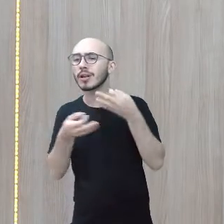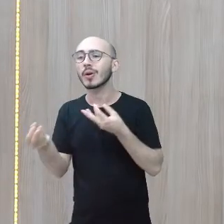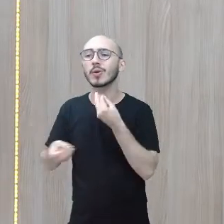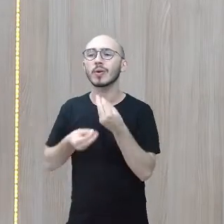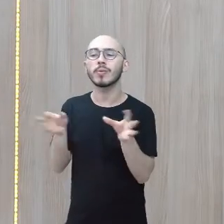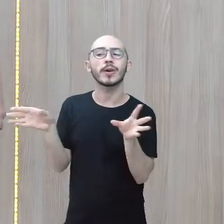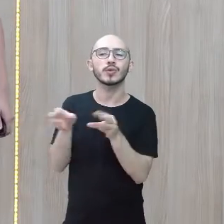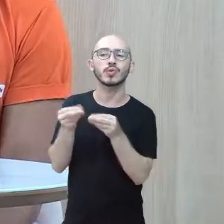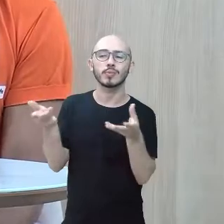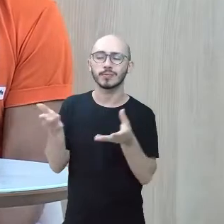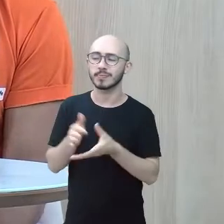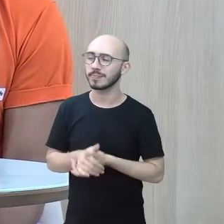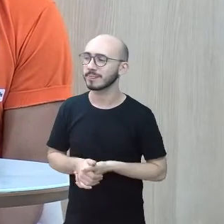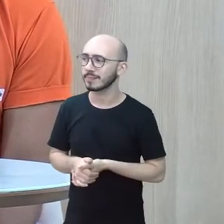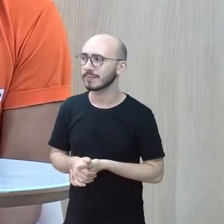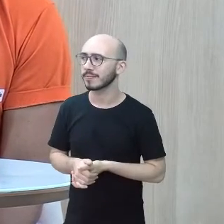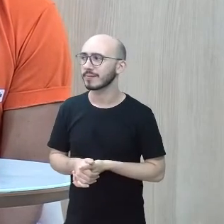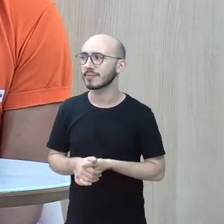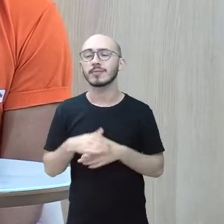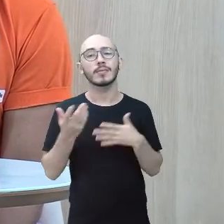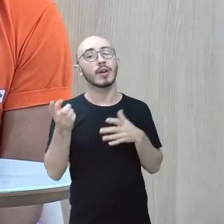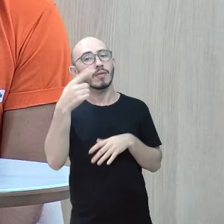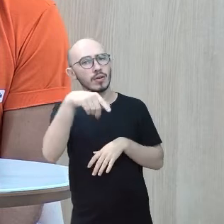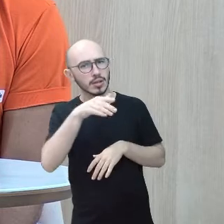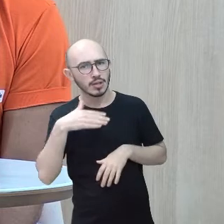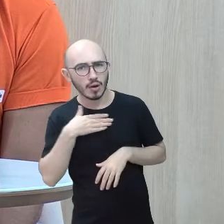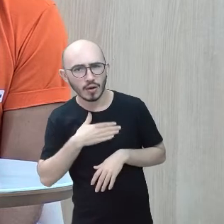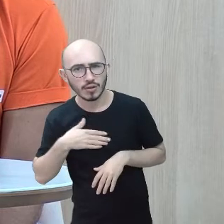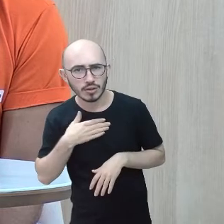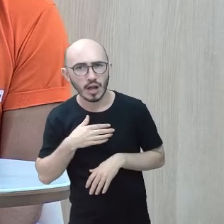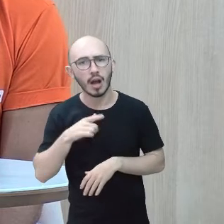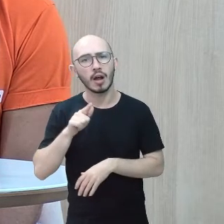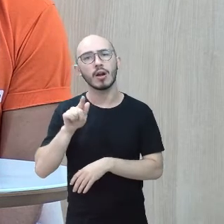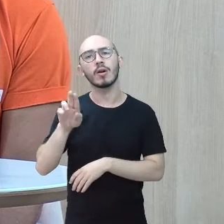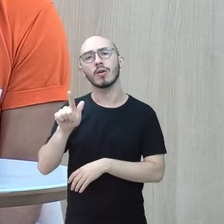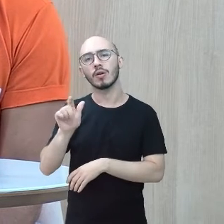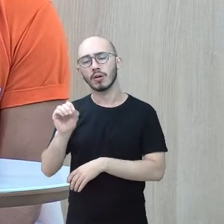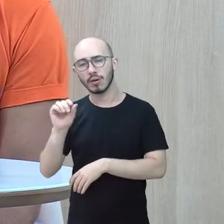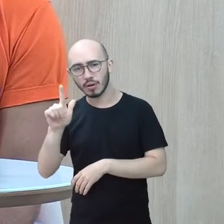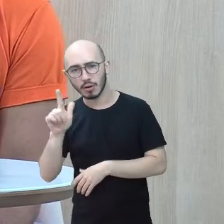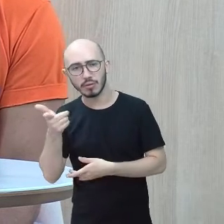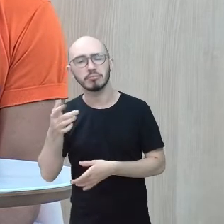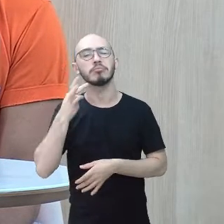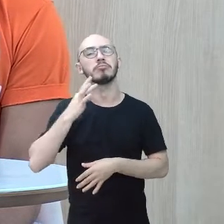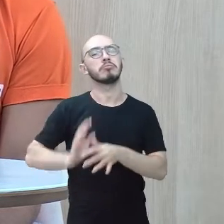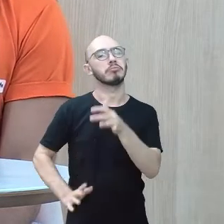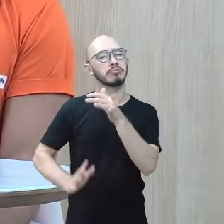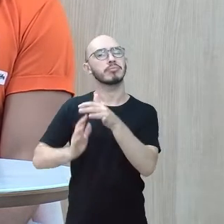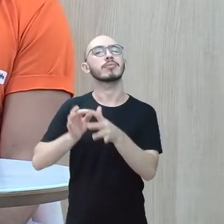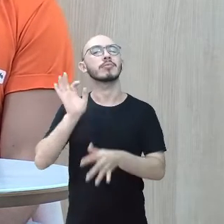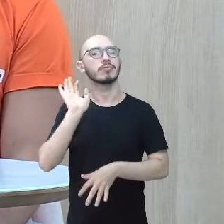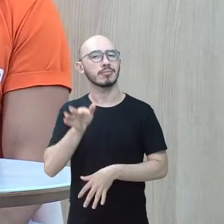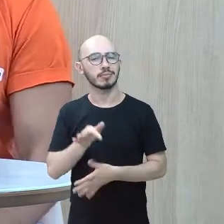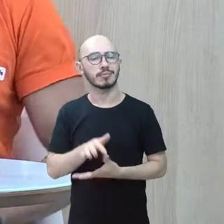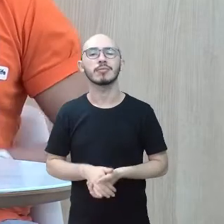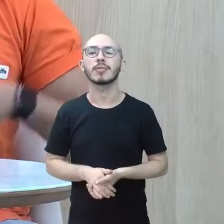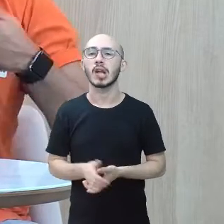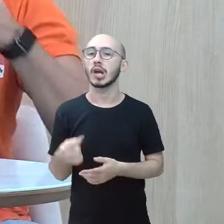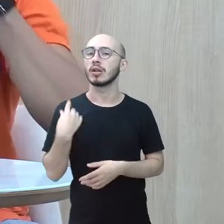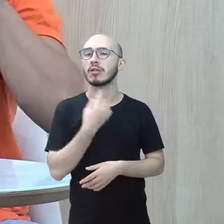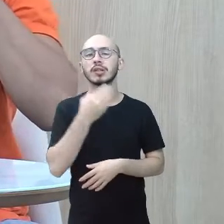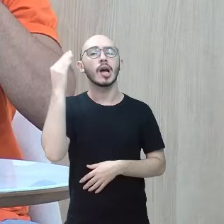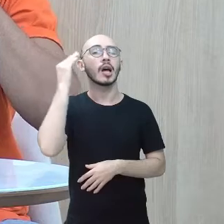potência até agora. Gostaram, pessoal do Google? Muito grande. É top, né não? Dá pra gente ter